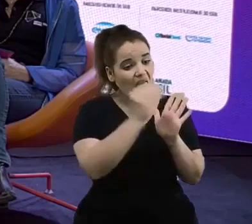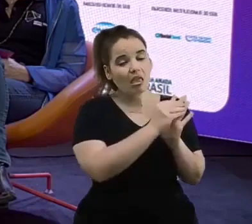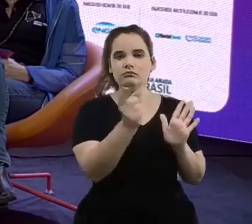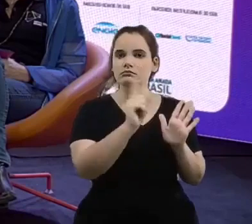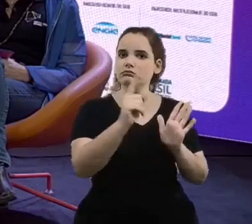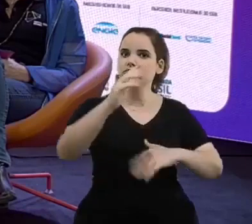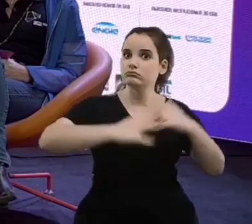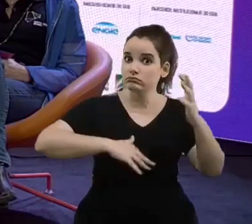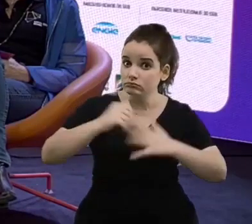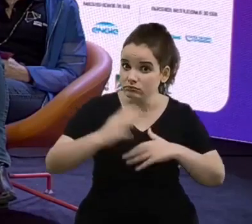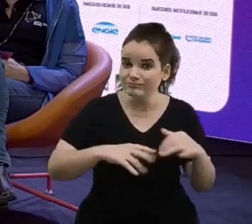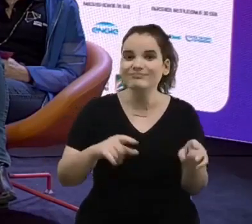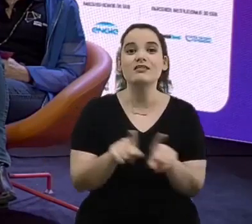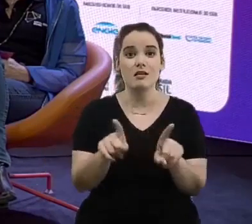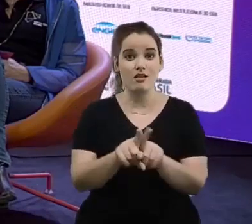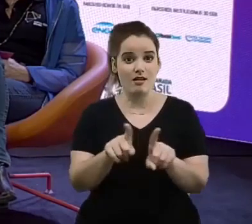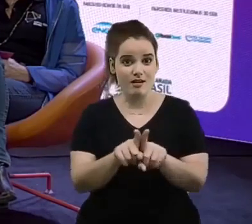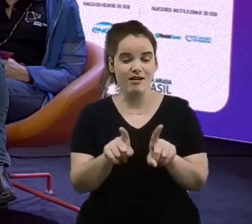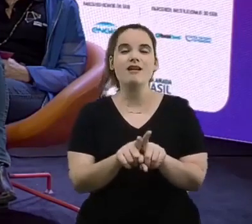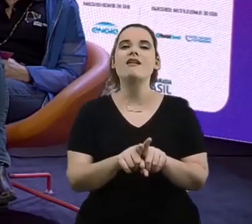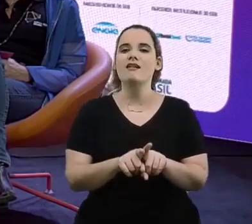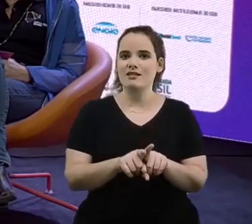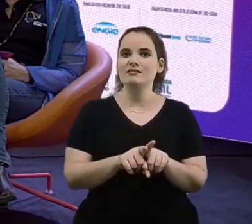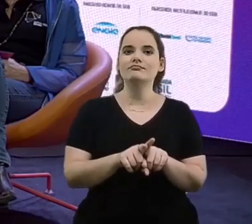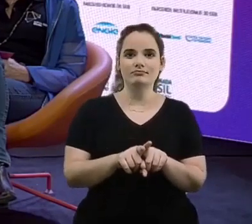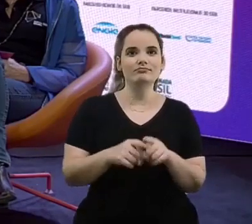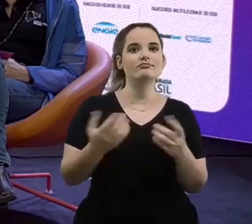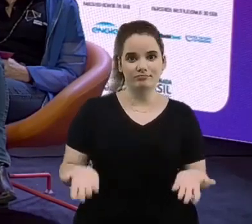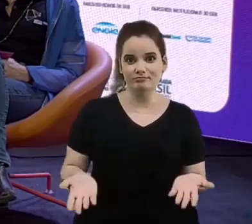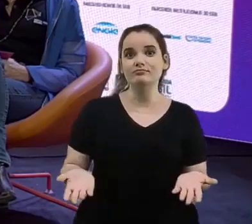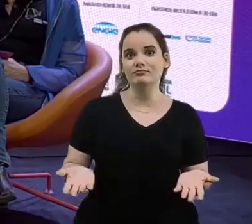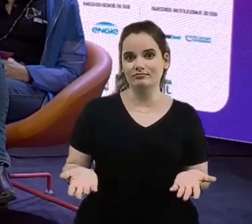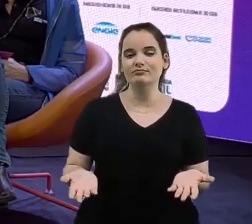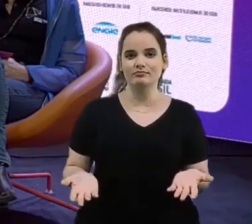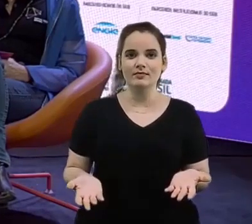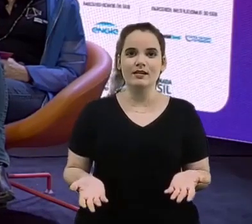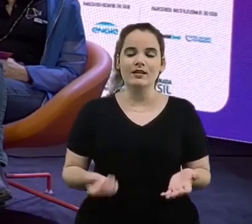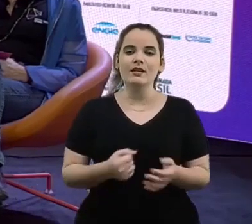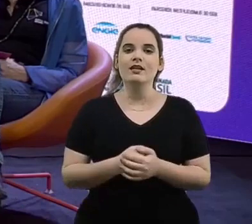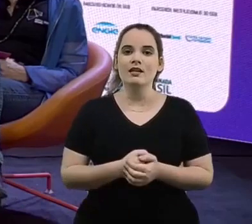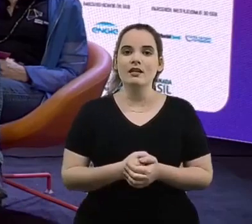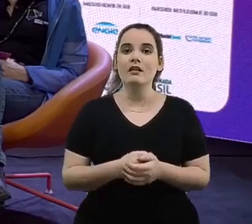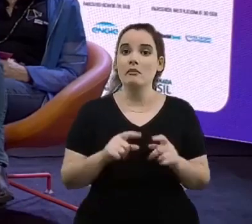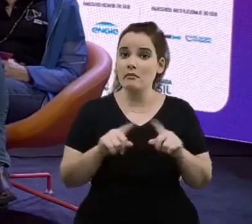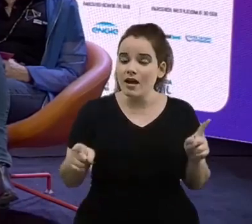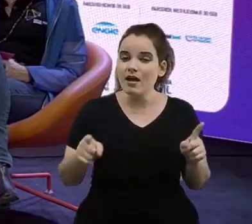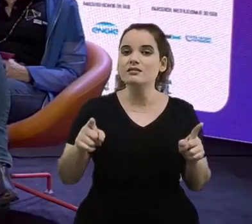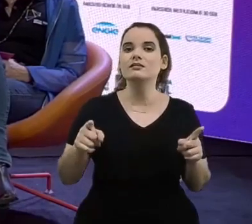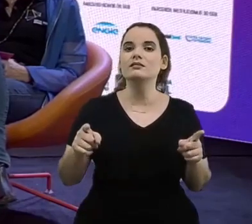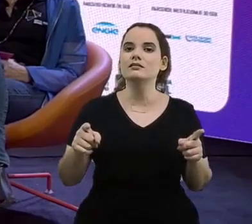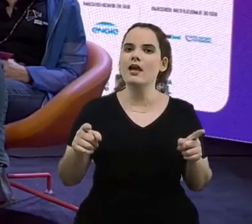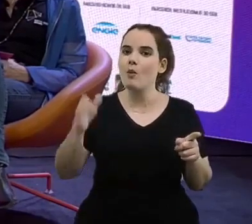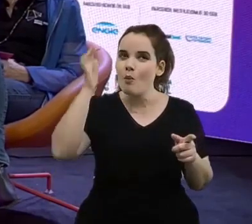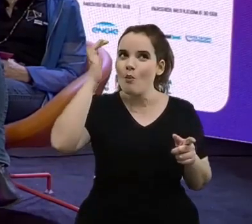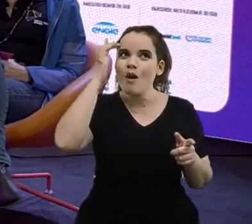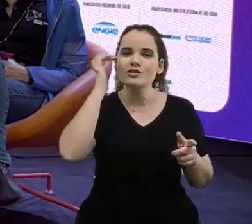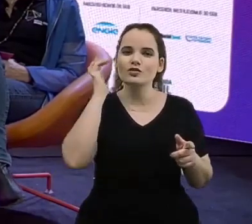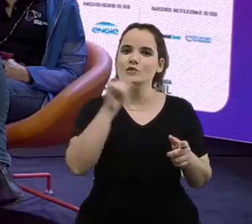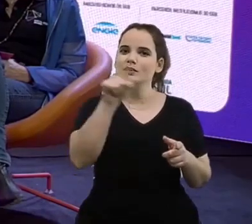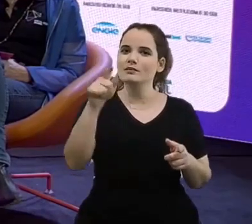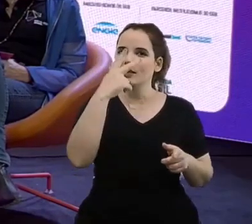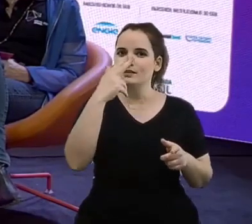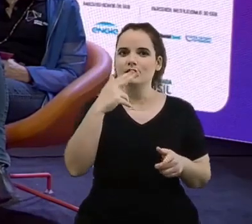que era algo corriqueiro, que estava no pipeline de vocês, mas eu acho que vocês encerram com essa sensação de estar mais